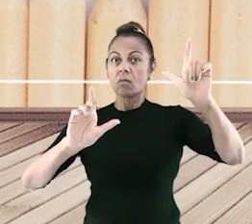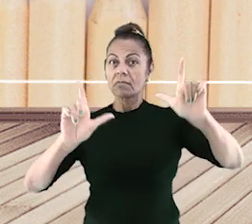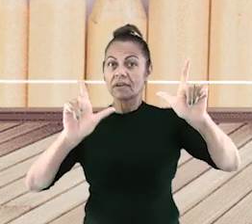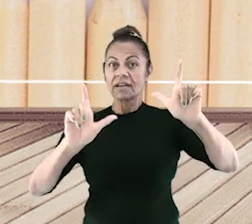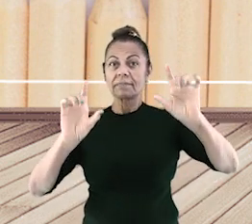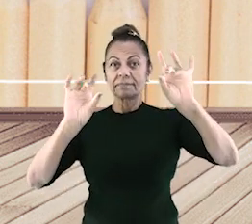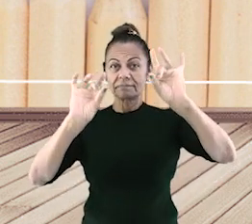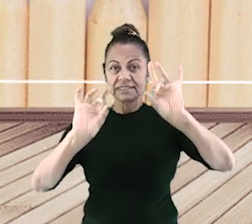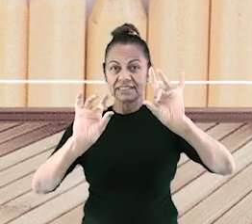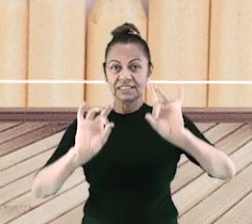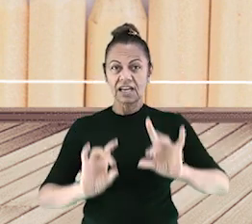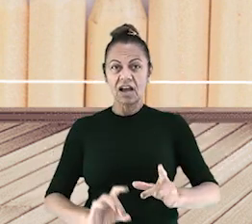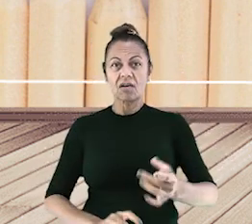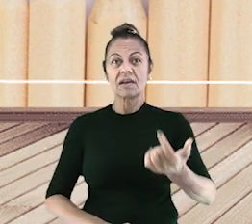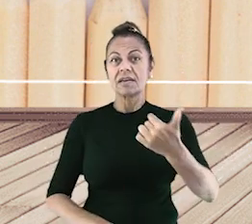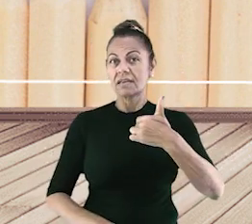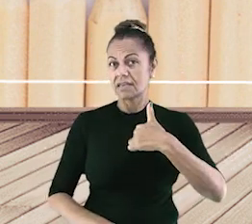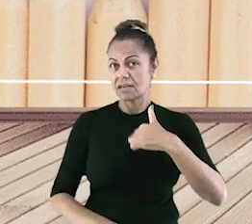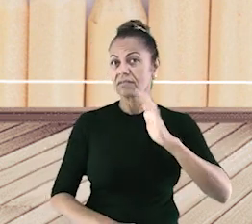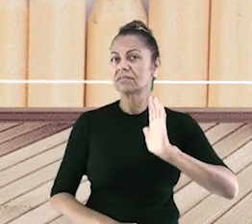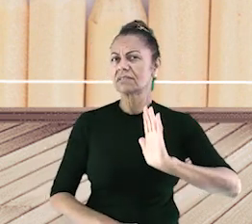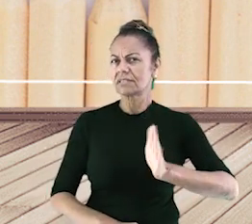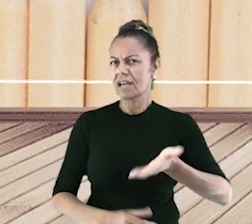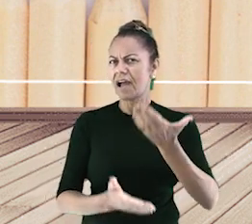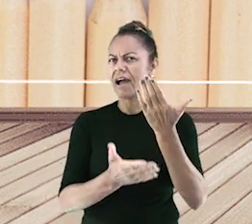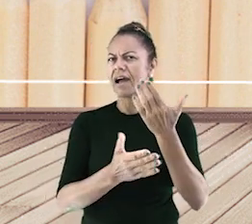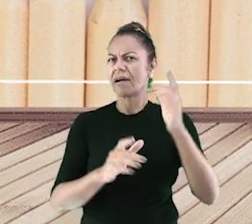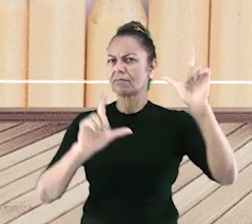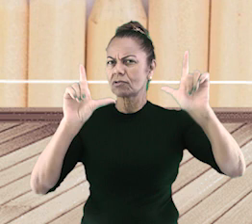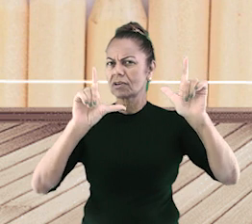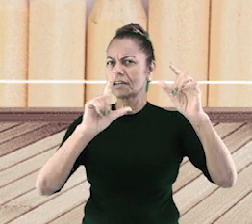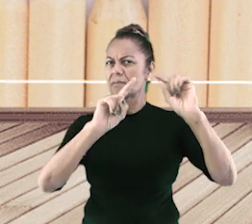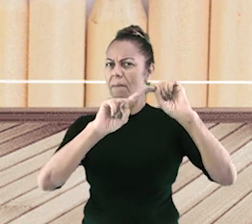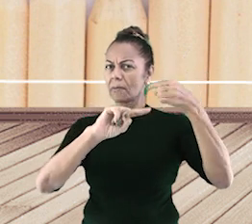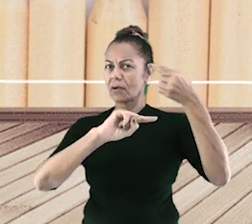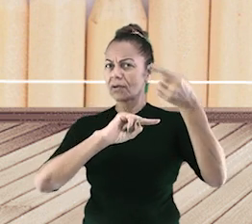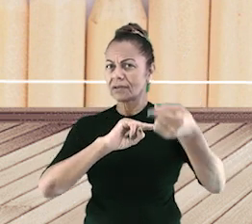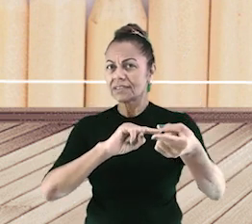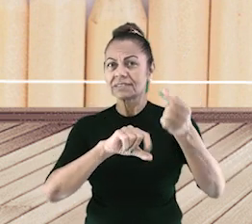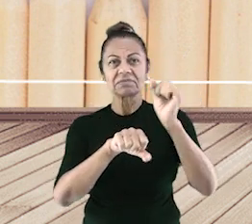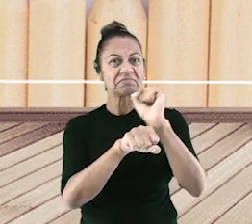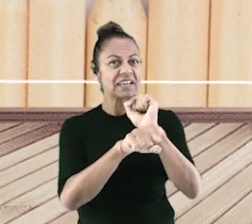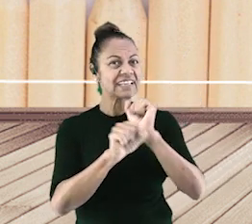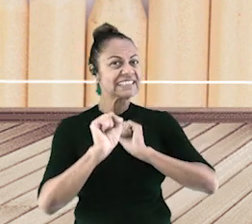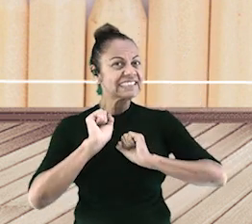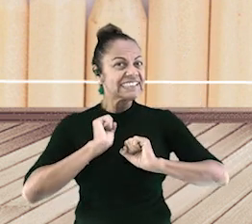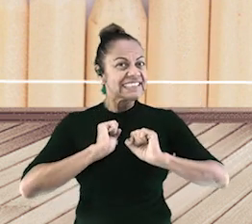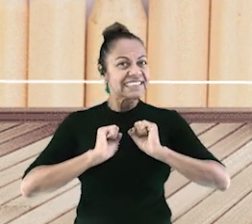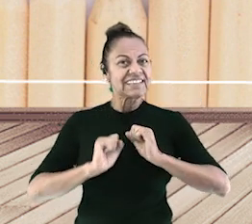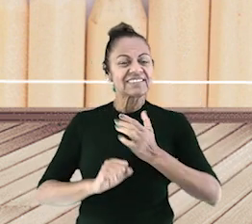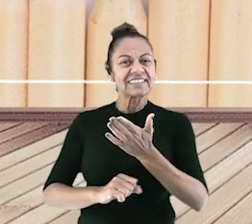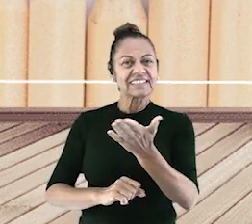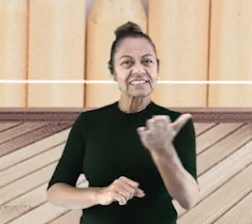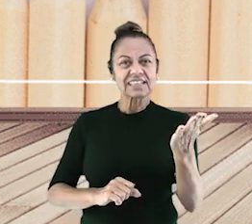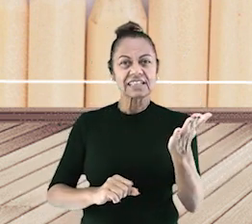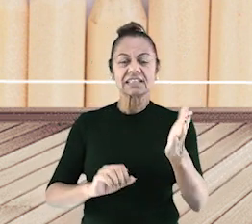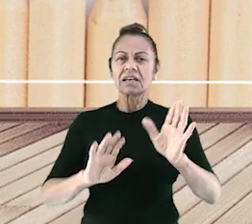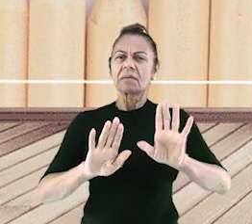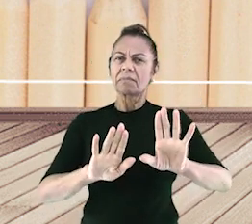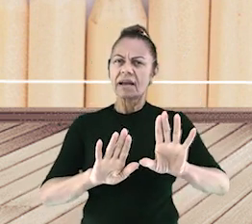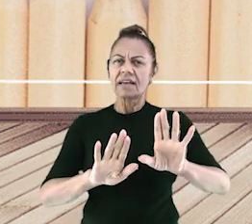programa especial e eu já estou esperando o próximo. Mas que tal você